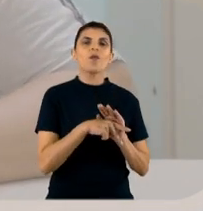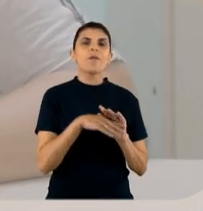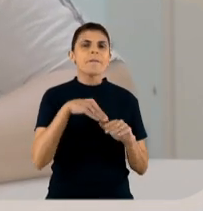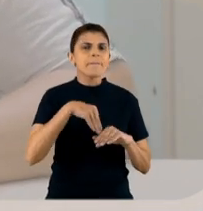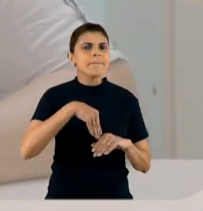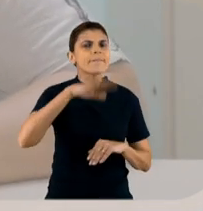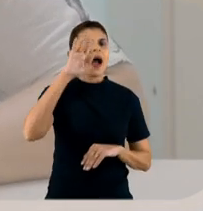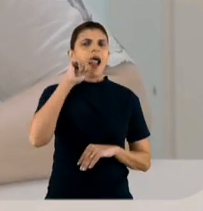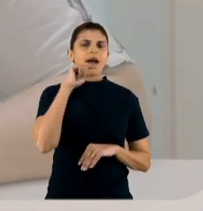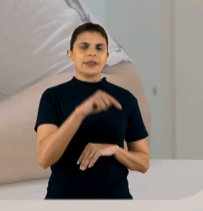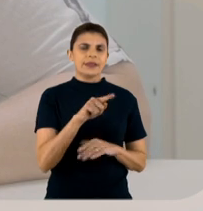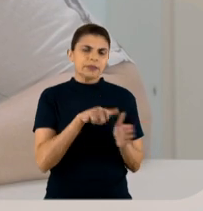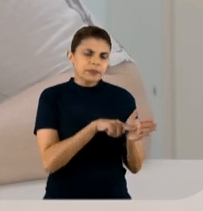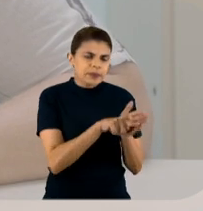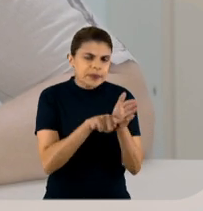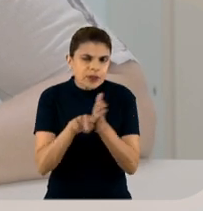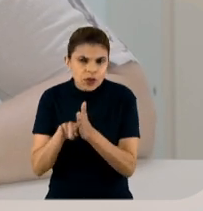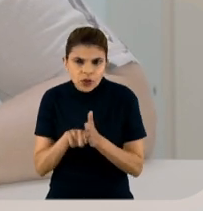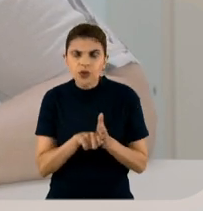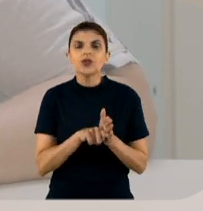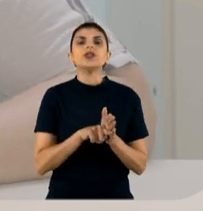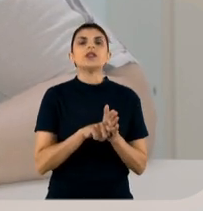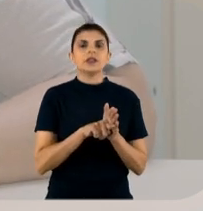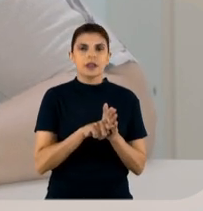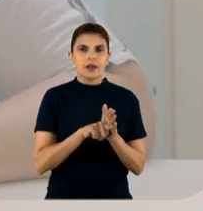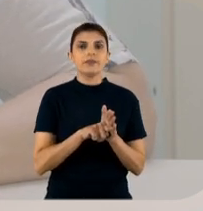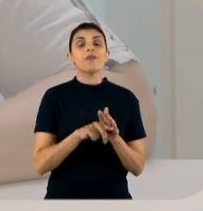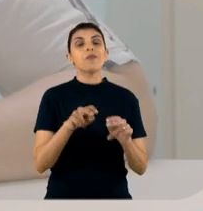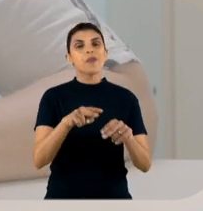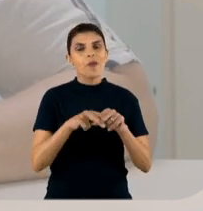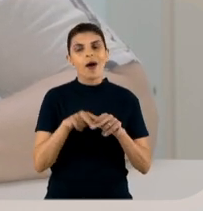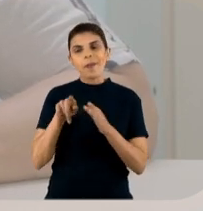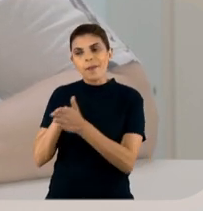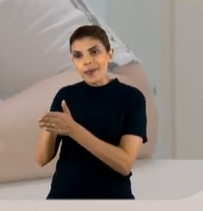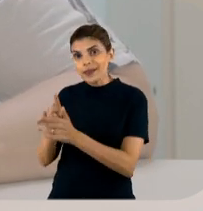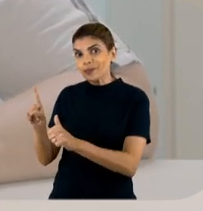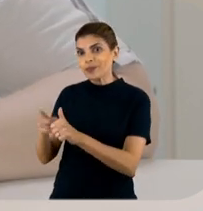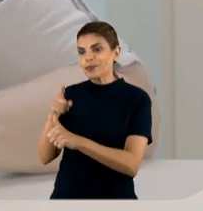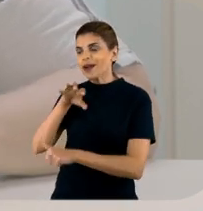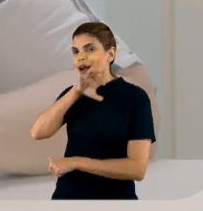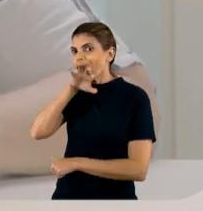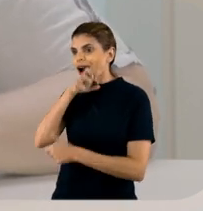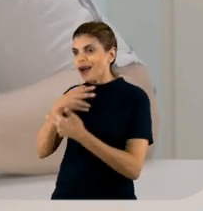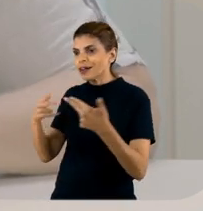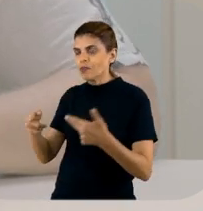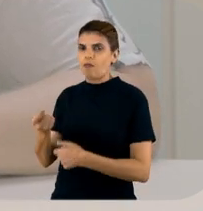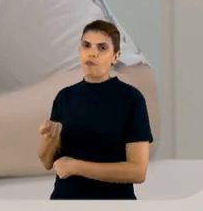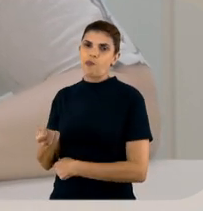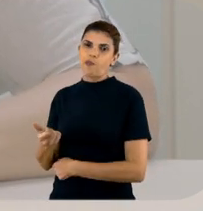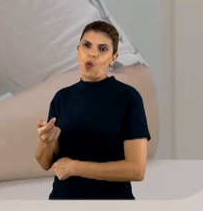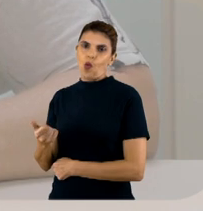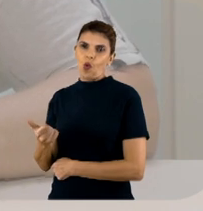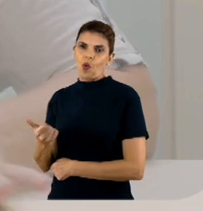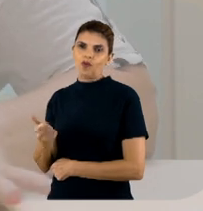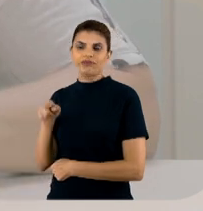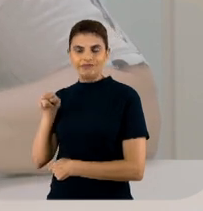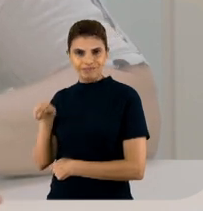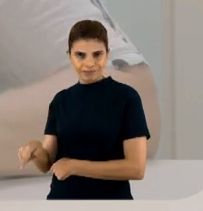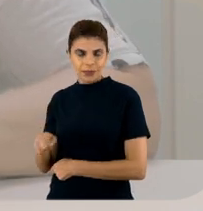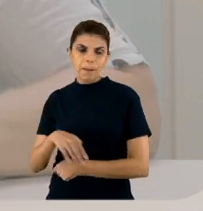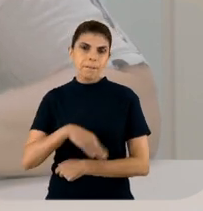dito seja muito mais pesquisa em vitro até mesmo pesquisa em animal ainda é pouca a gente